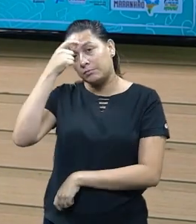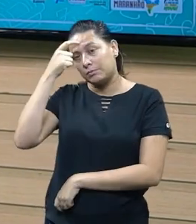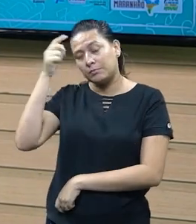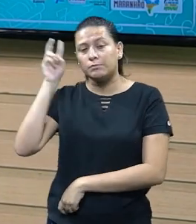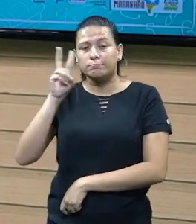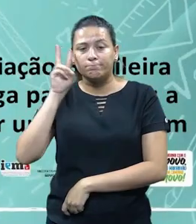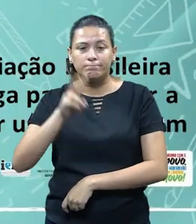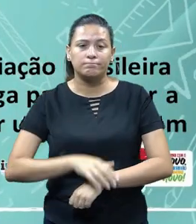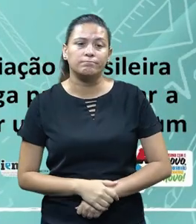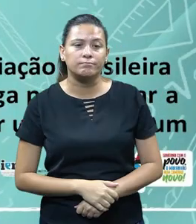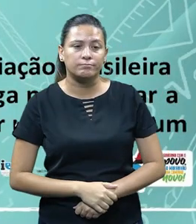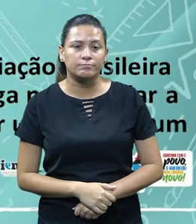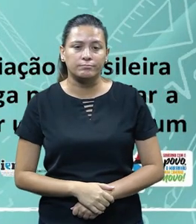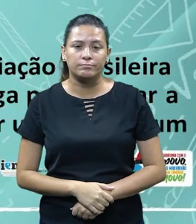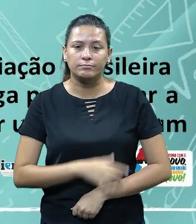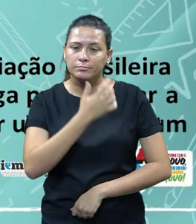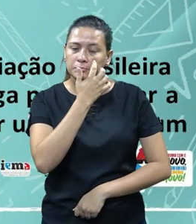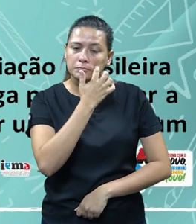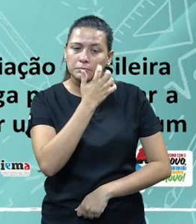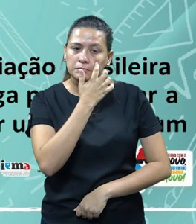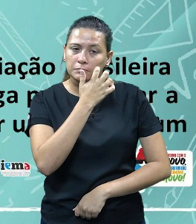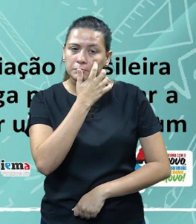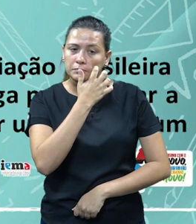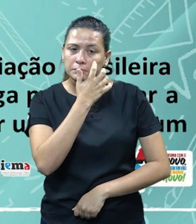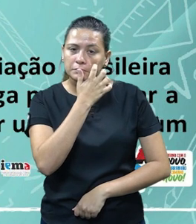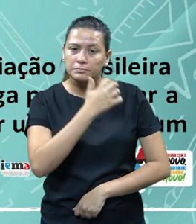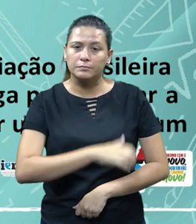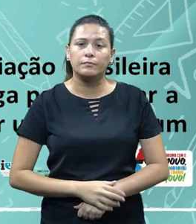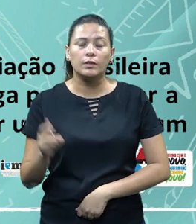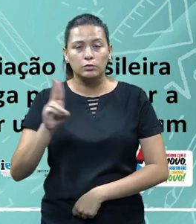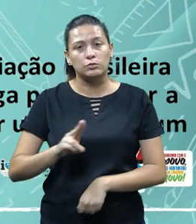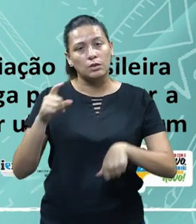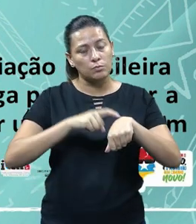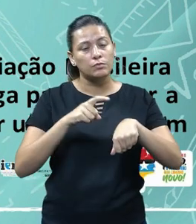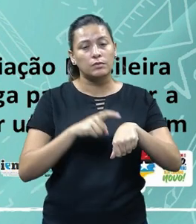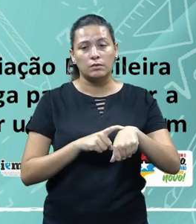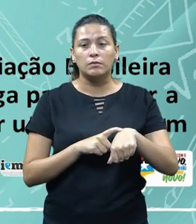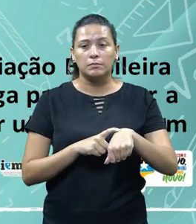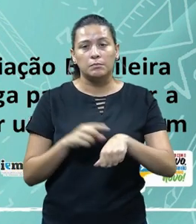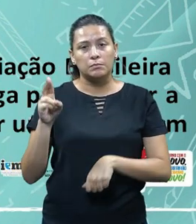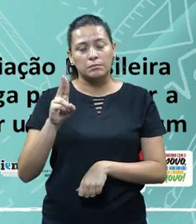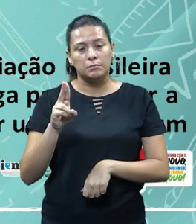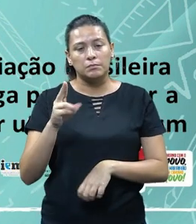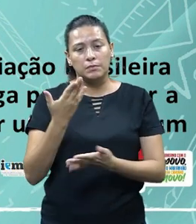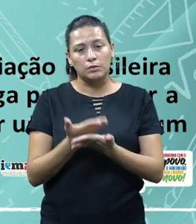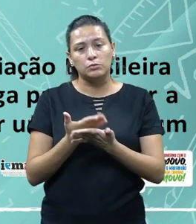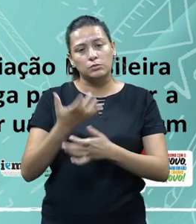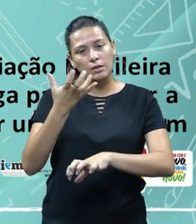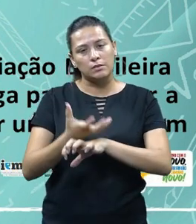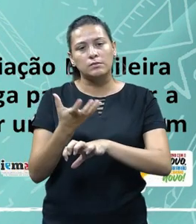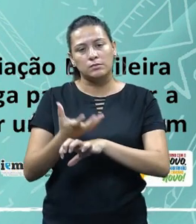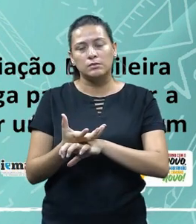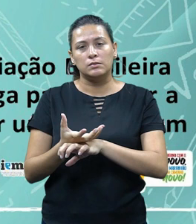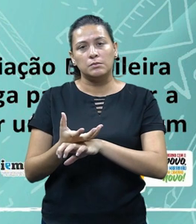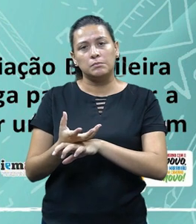memorização então Ganha Tempo ao consultar o material e pode utilizar o tempo ganho para estudar outras matérias o